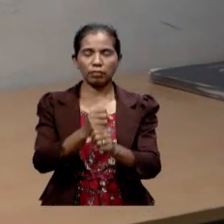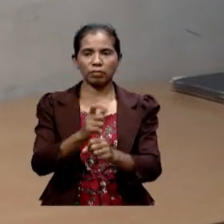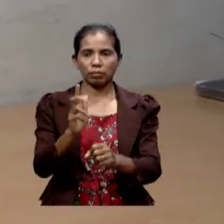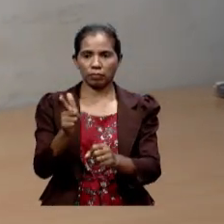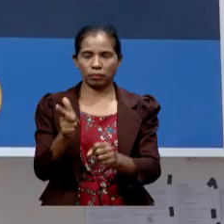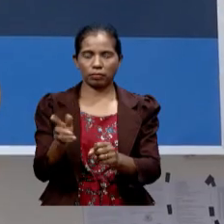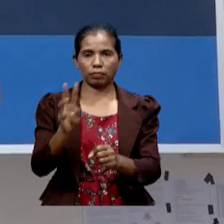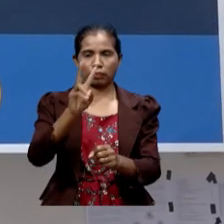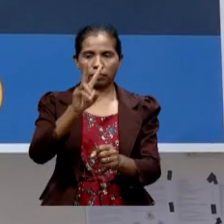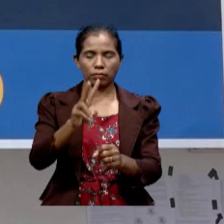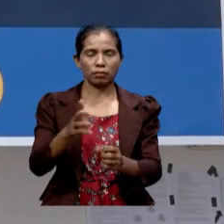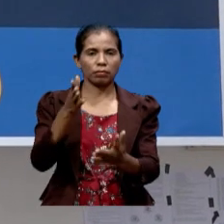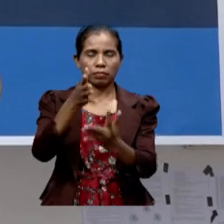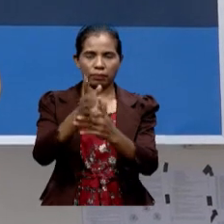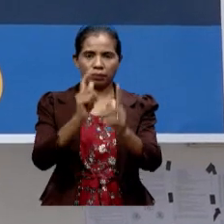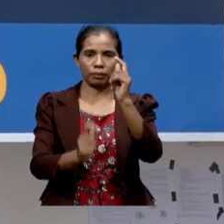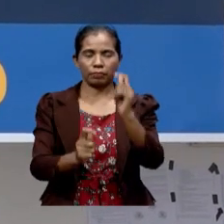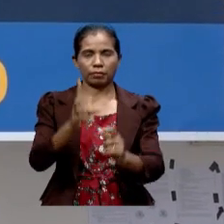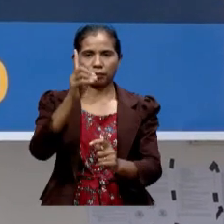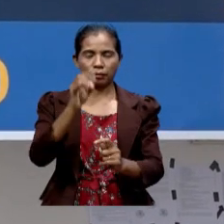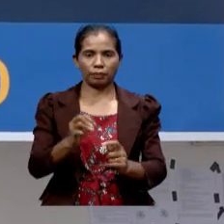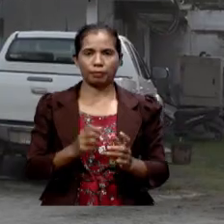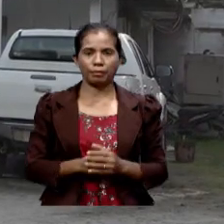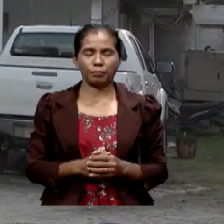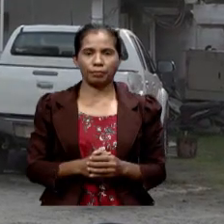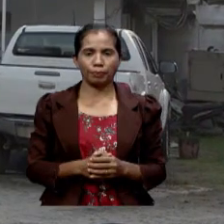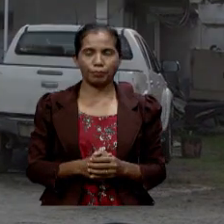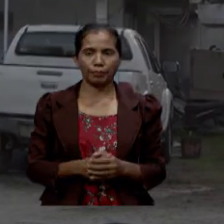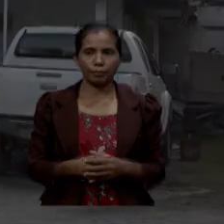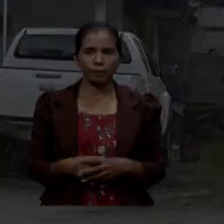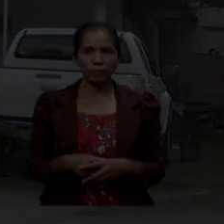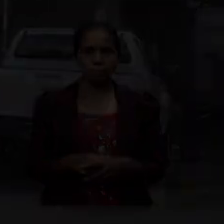resin rua ante submete ba Tribunal Distrital Dili. João Carlos Hilario Guzmão, ZMN.